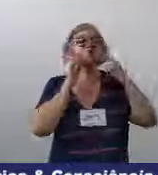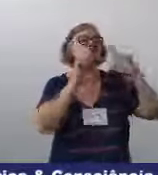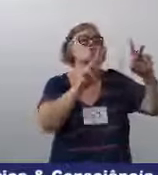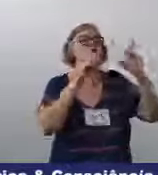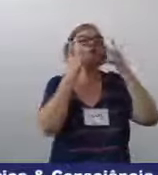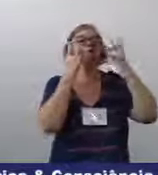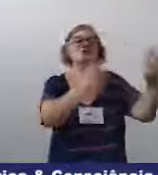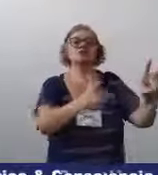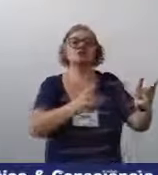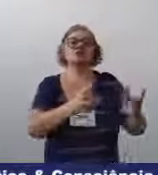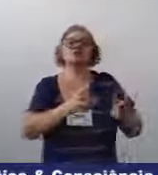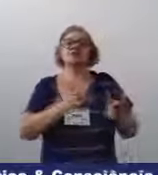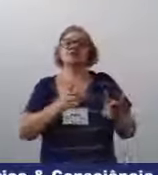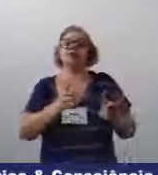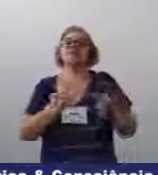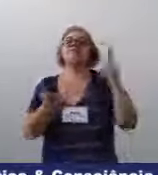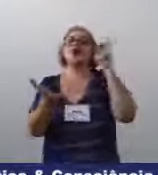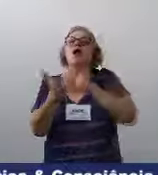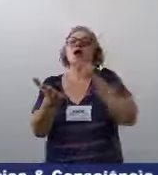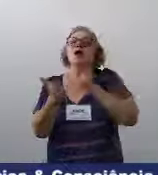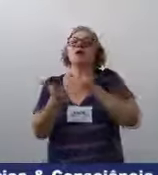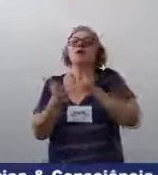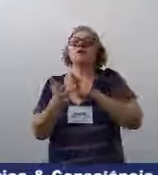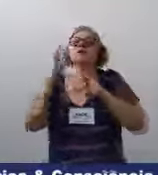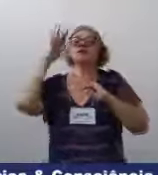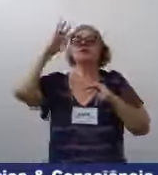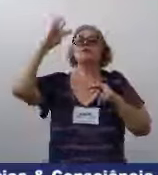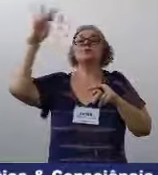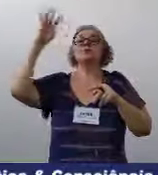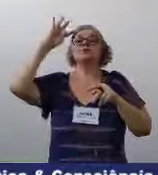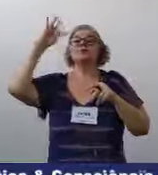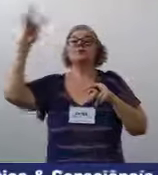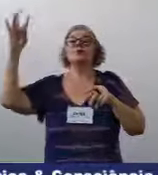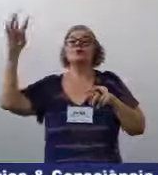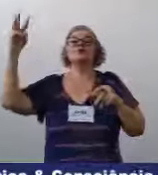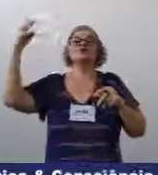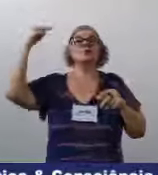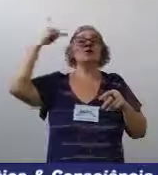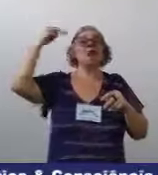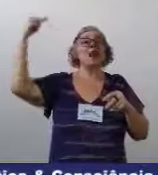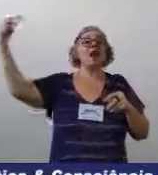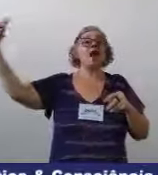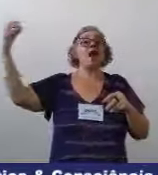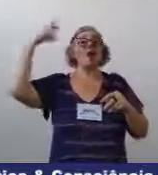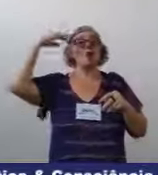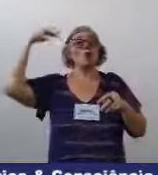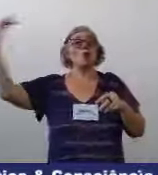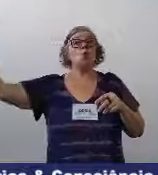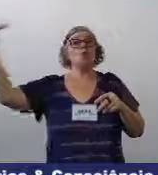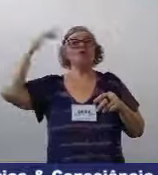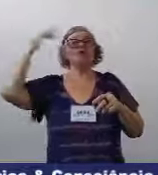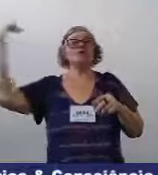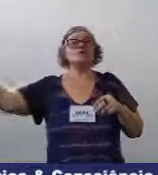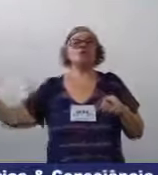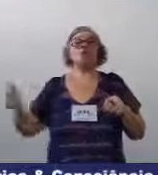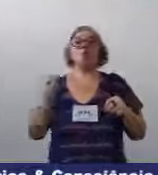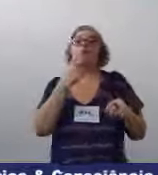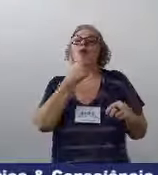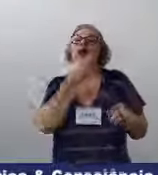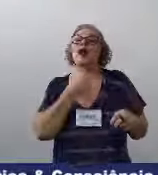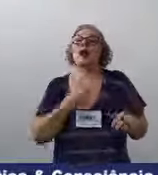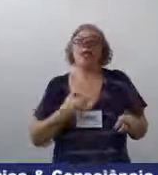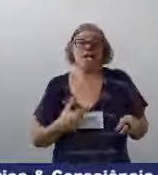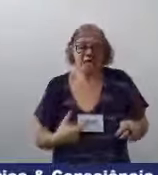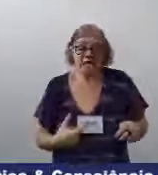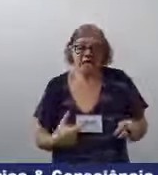é somente aquilo que nós percebemos pelos sentidos, mas é principalmente aquilo que percebemos pela intuição. Einstein dizia